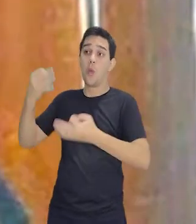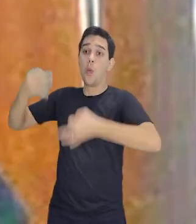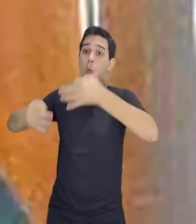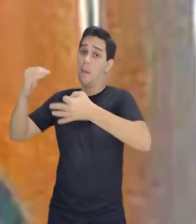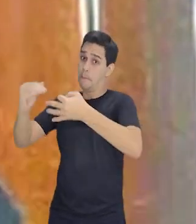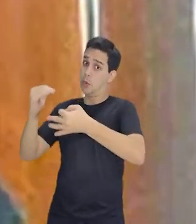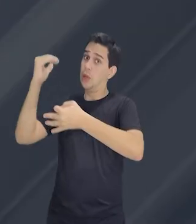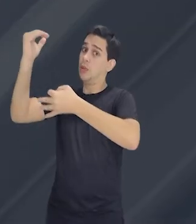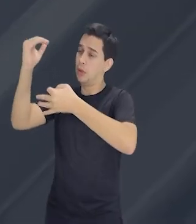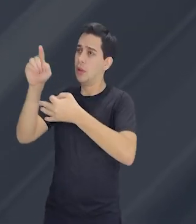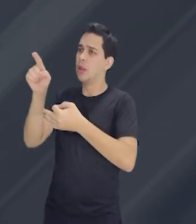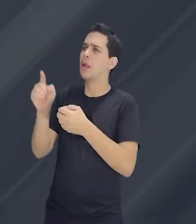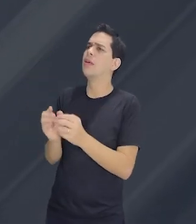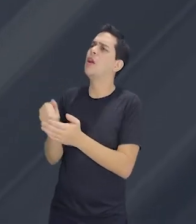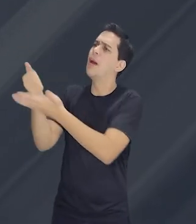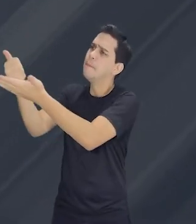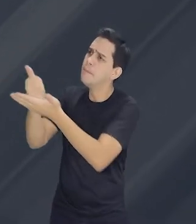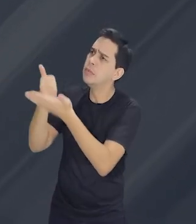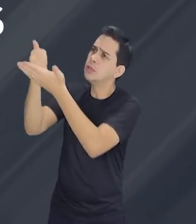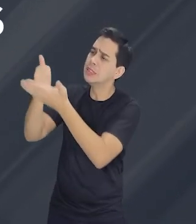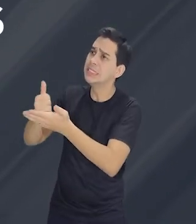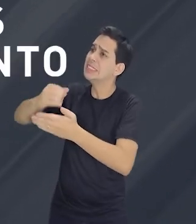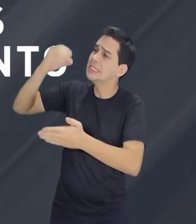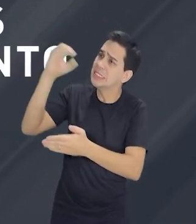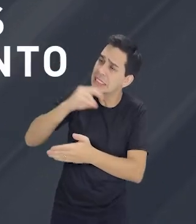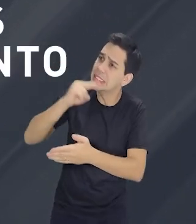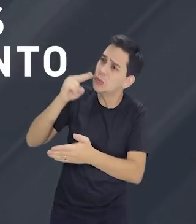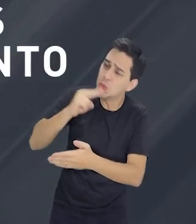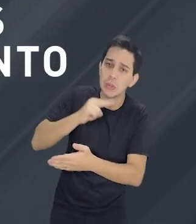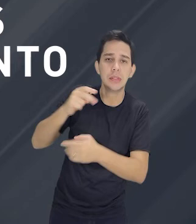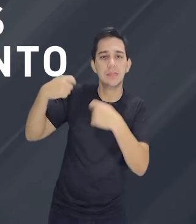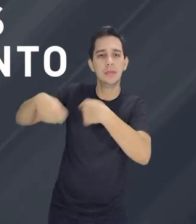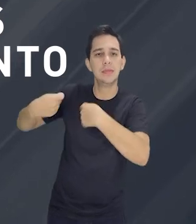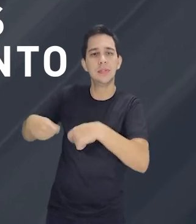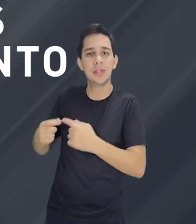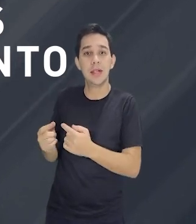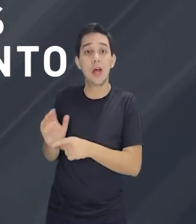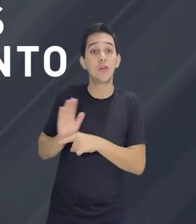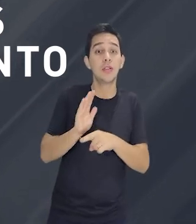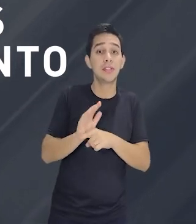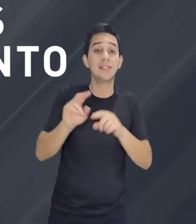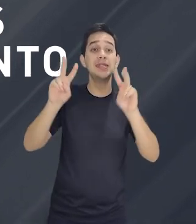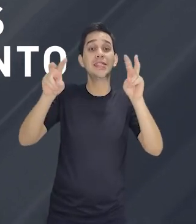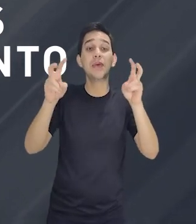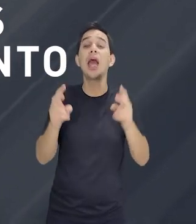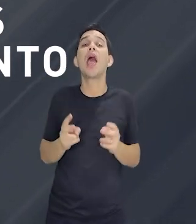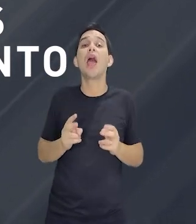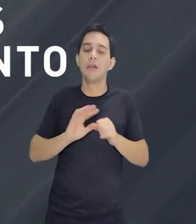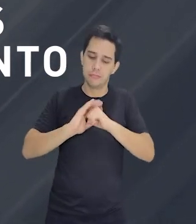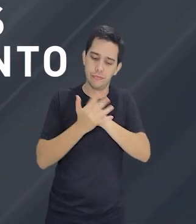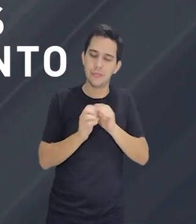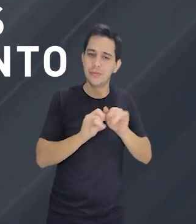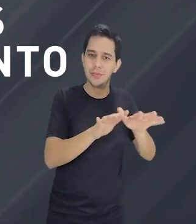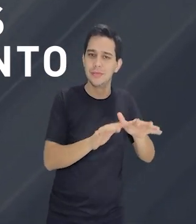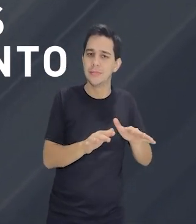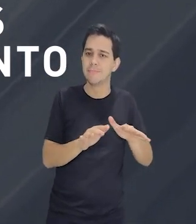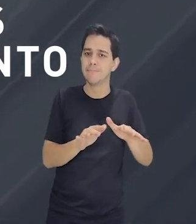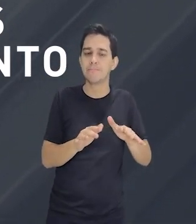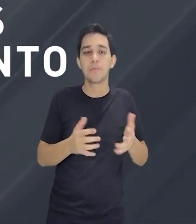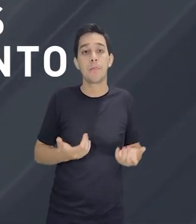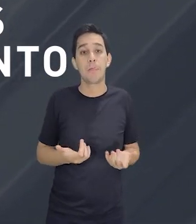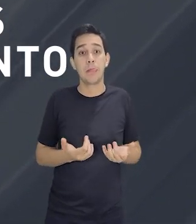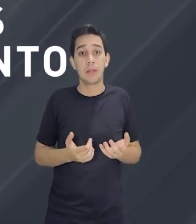nas questões urgentes vivenciadas na atuação referente a esse tema de enfrentamento da pandemia da Covid. Então, esse